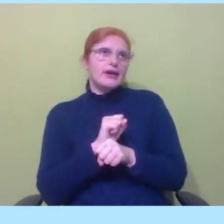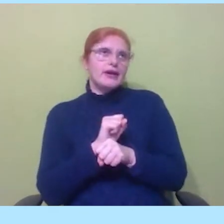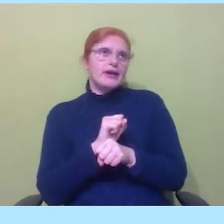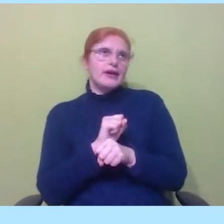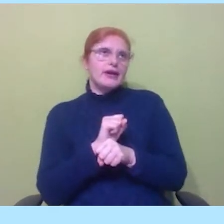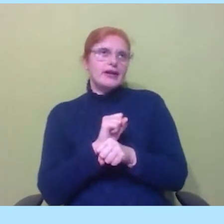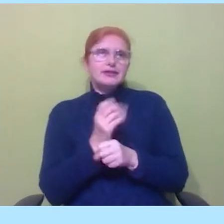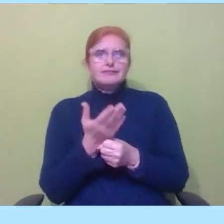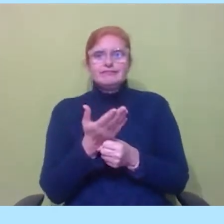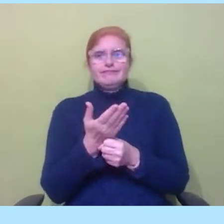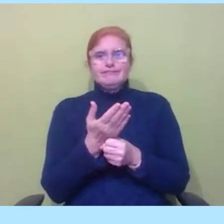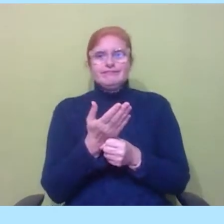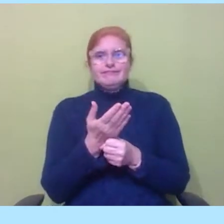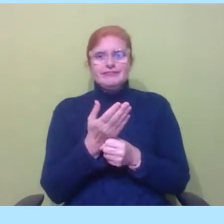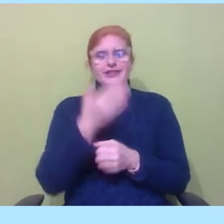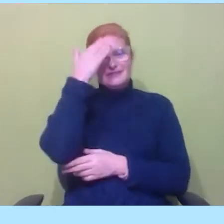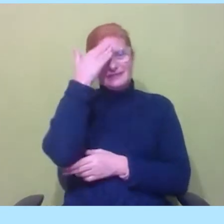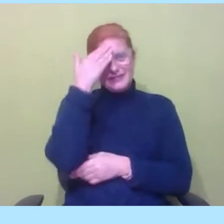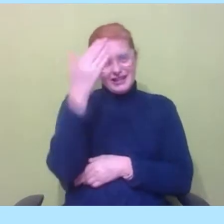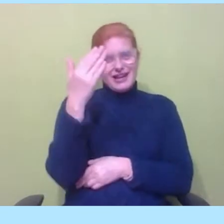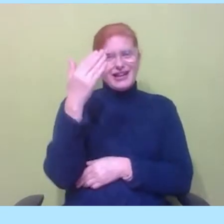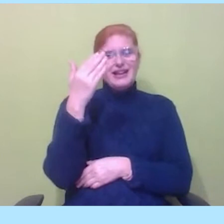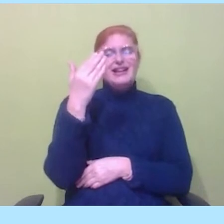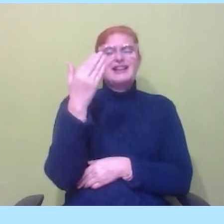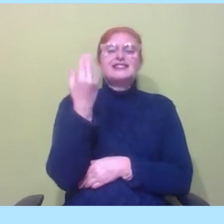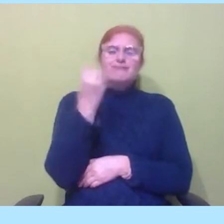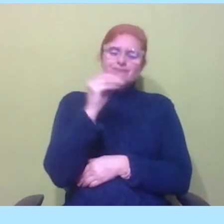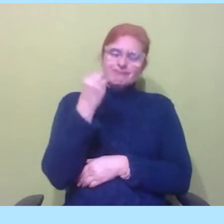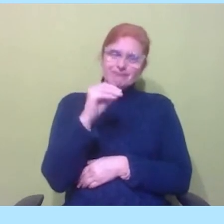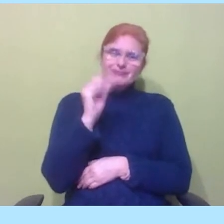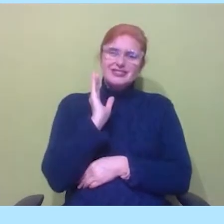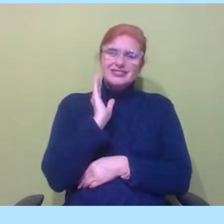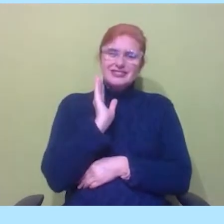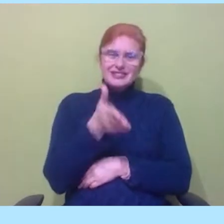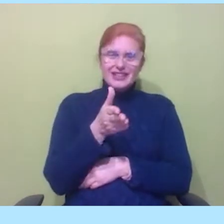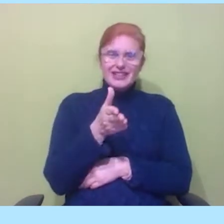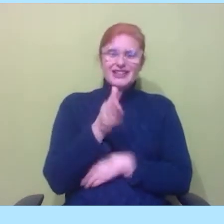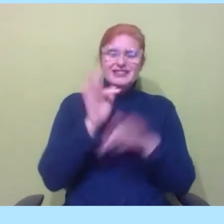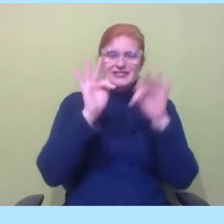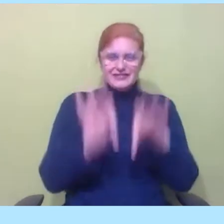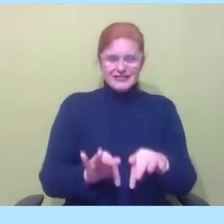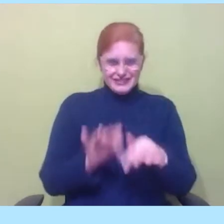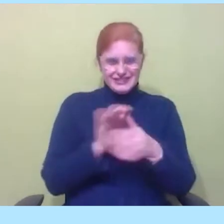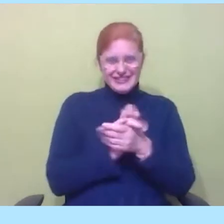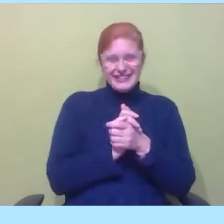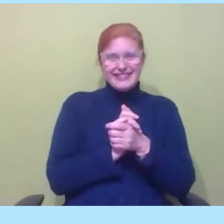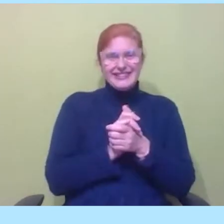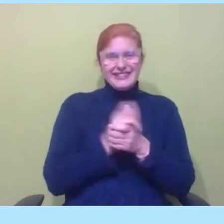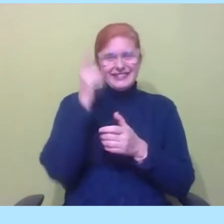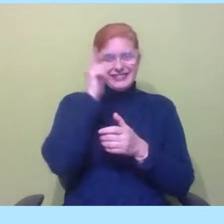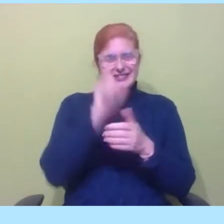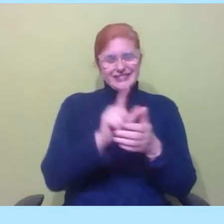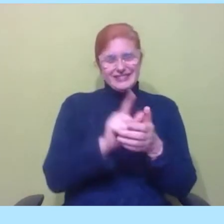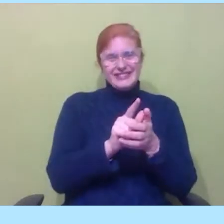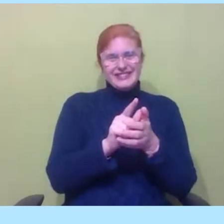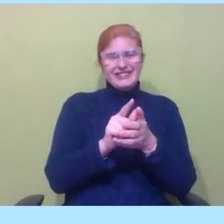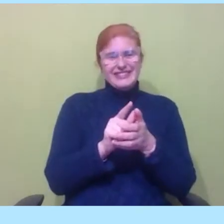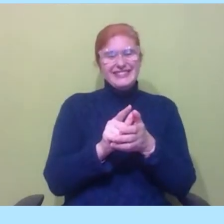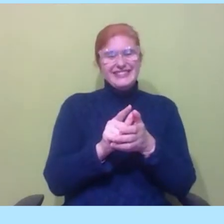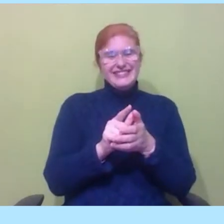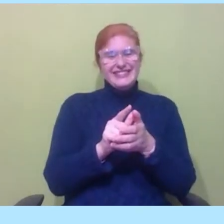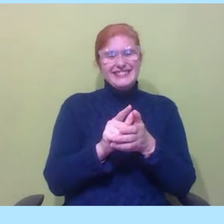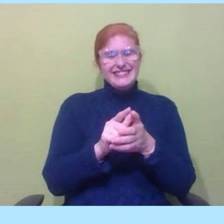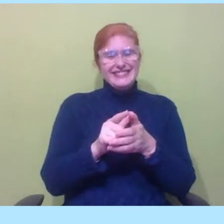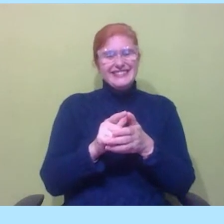Obrigada pelas contribuições, a gente já está aí terminando e conseguimos manter a maioria das pessoas até agora,